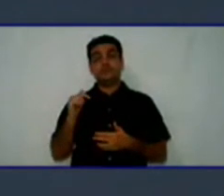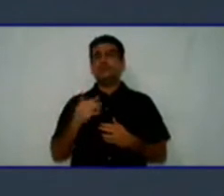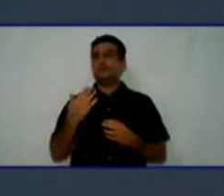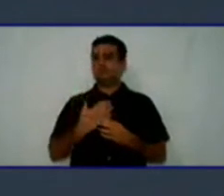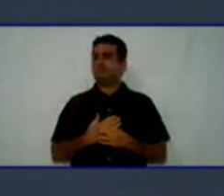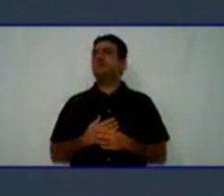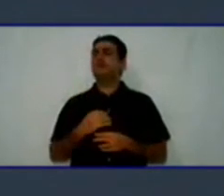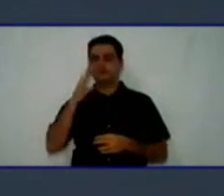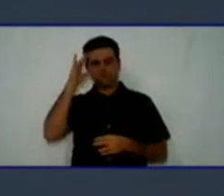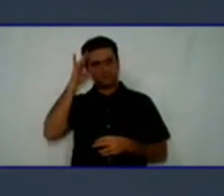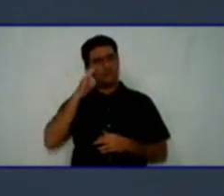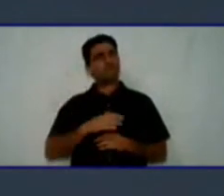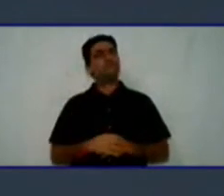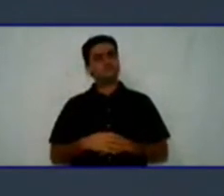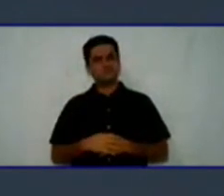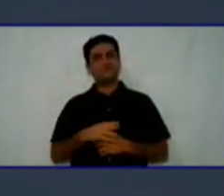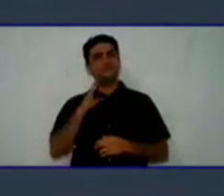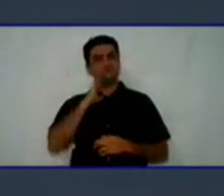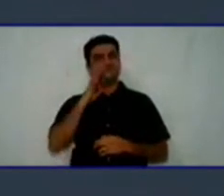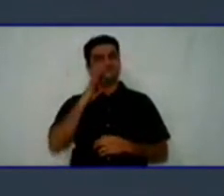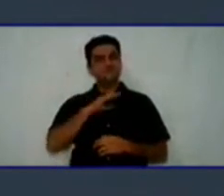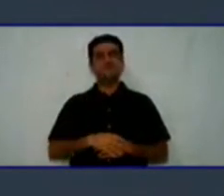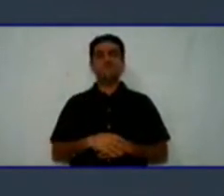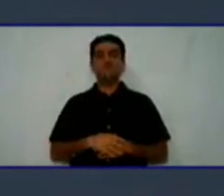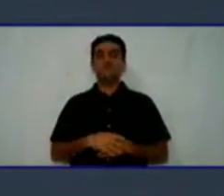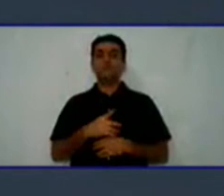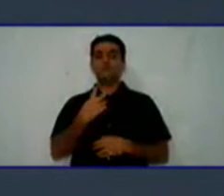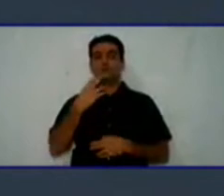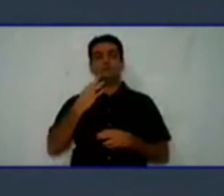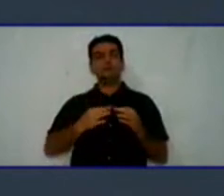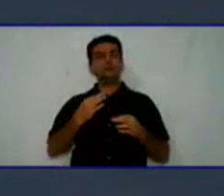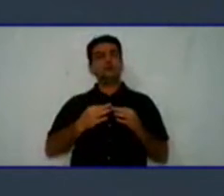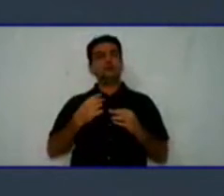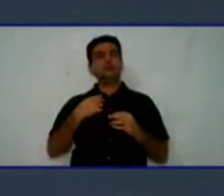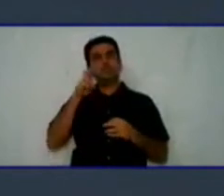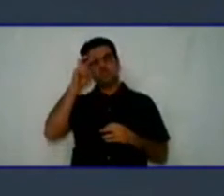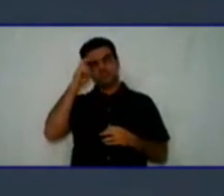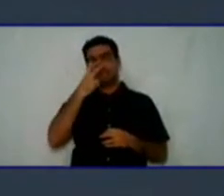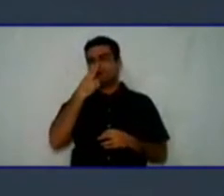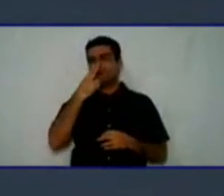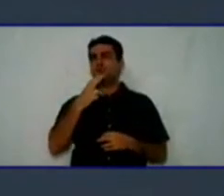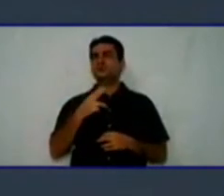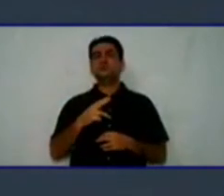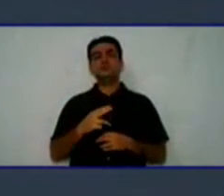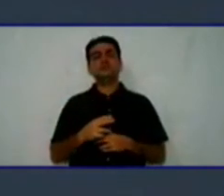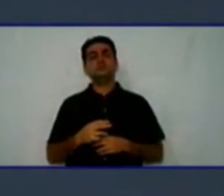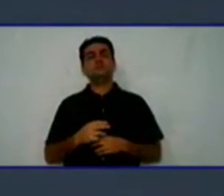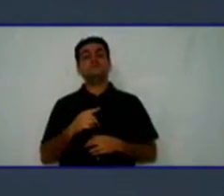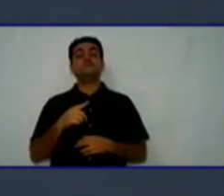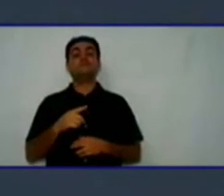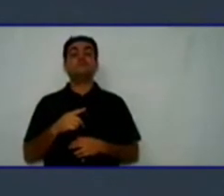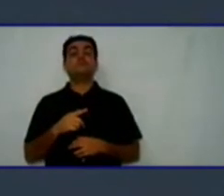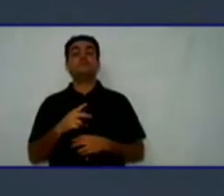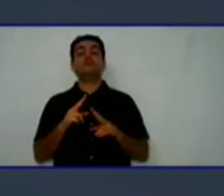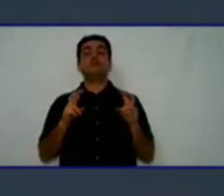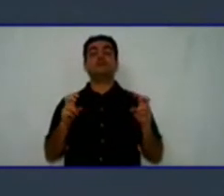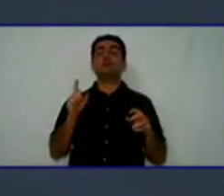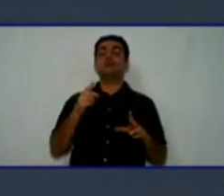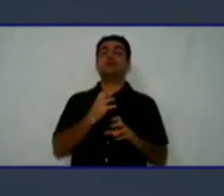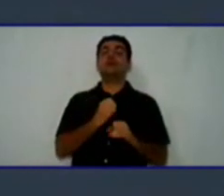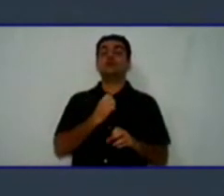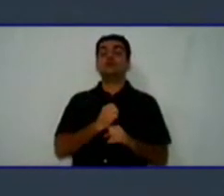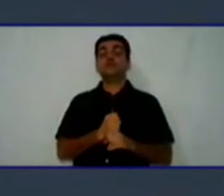é interessante e na sessão de quinta-feira há um caso assemelhado também interessante que diz respeito à prestação